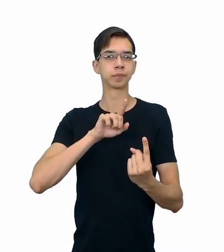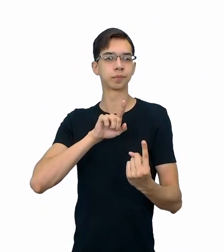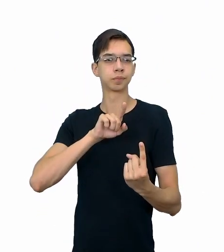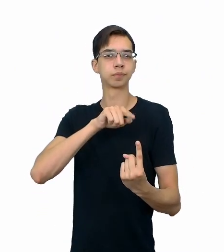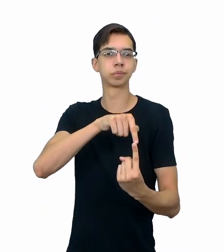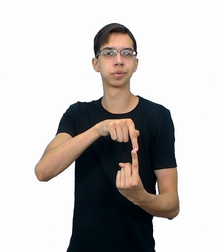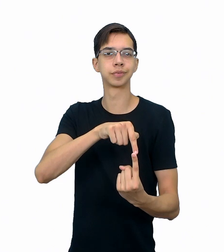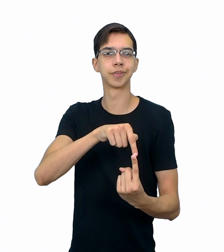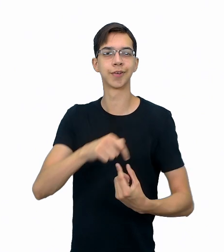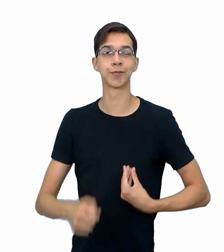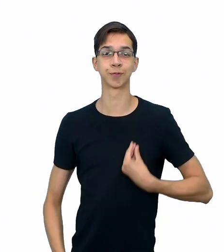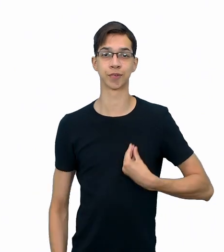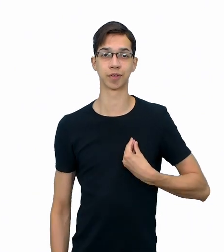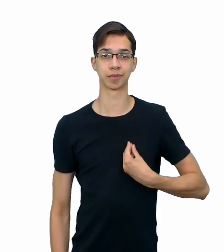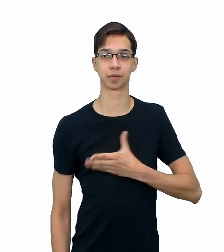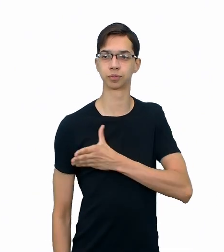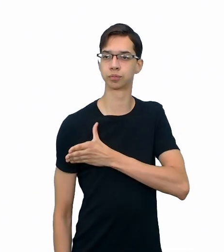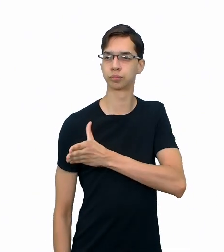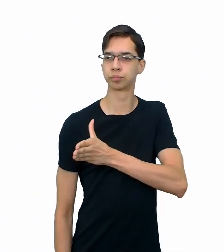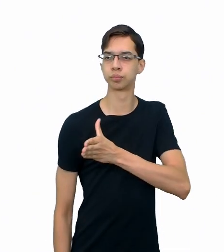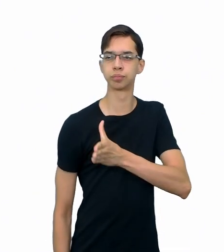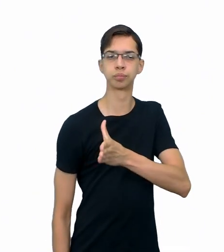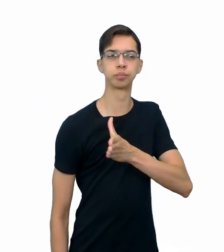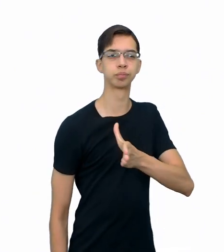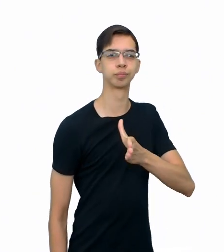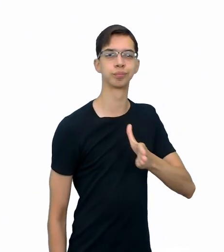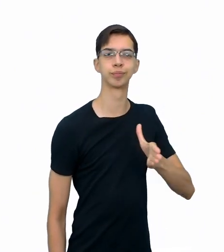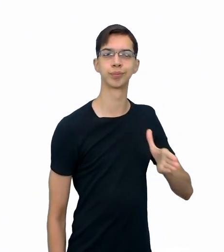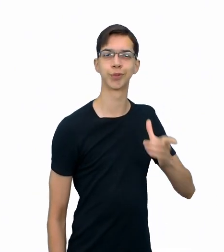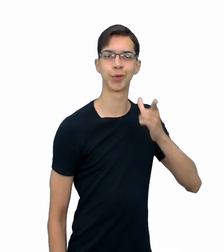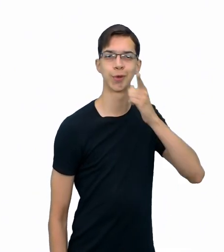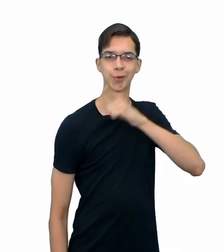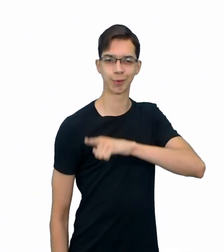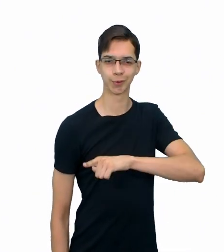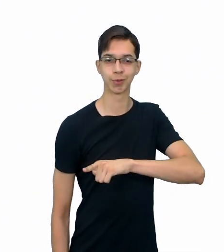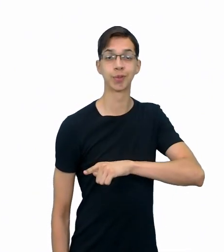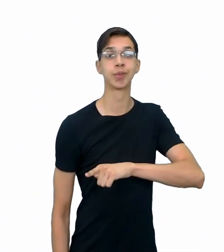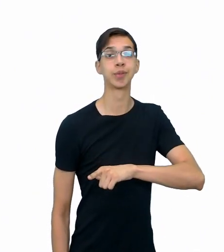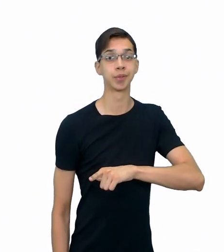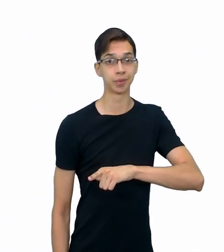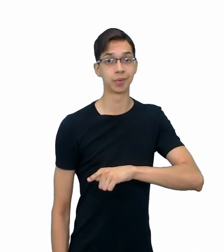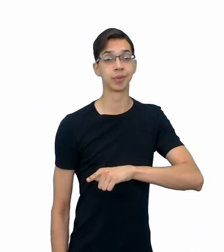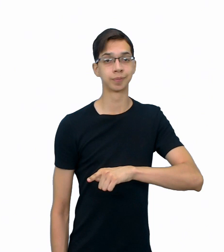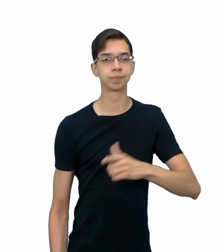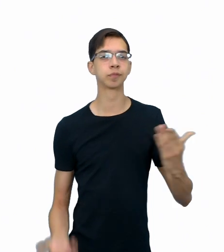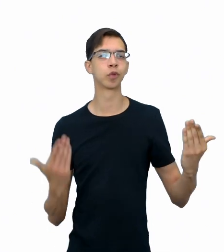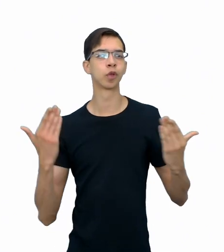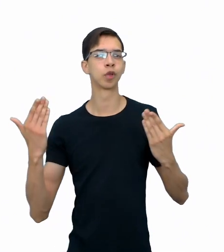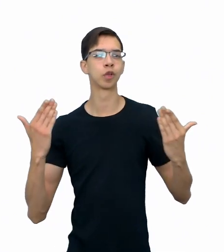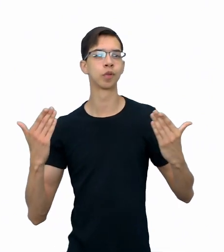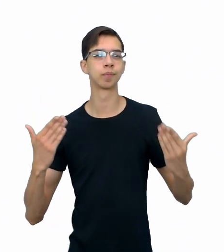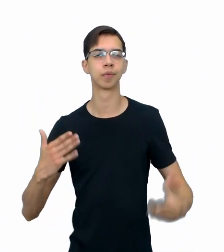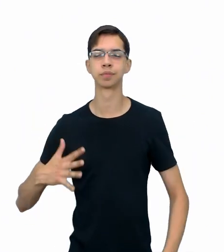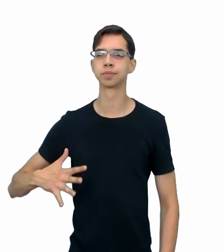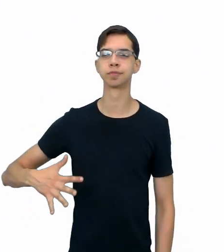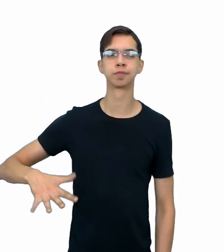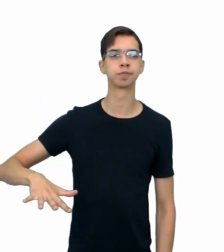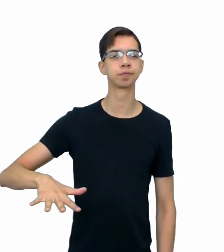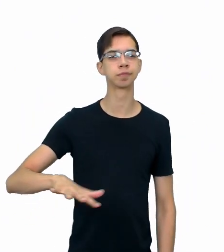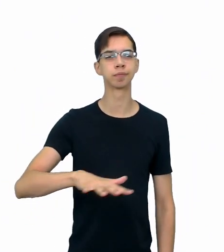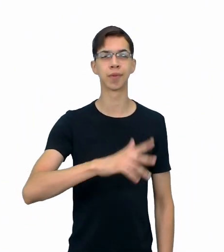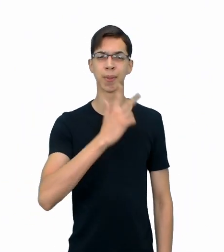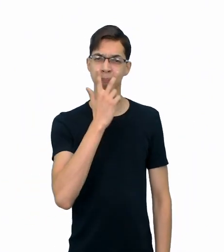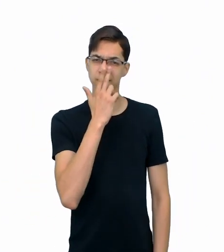nós tratamos aqui, elas estão relacionadas ao espaço e parecem muitas vezes simples, né? E até